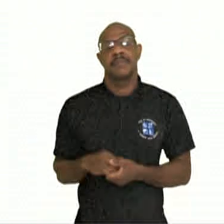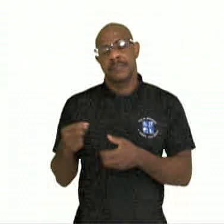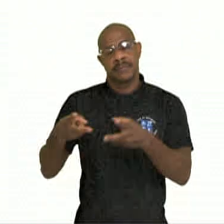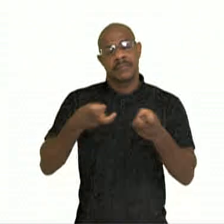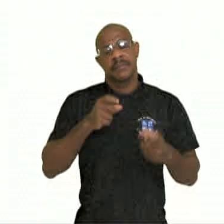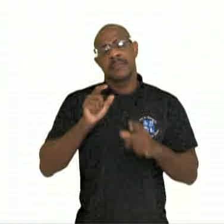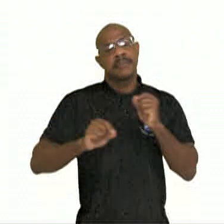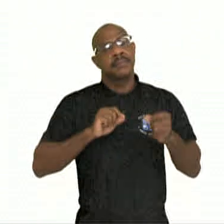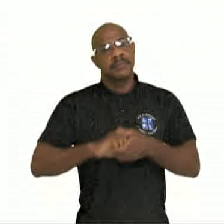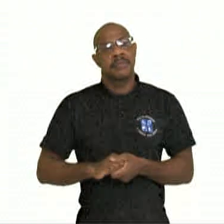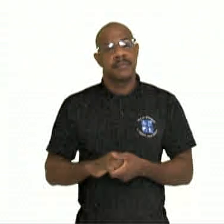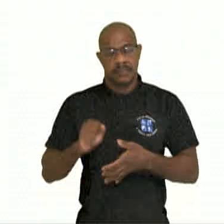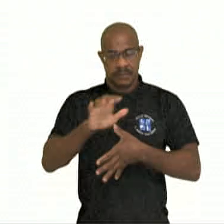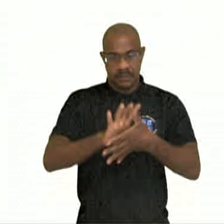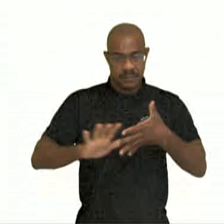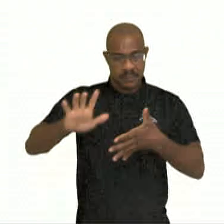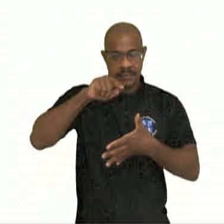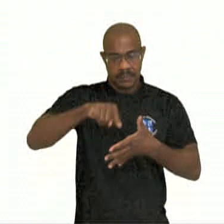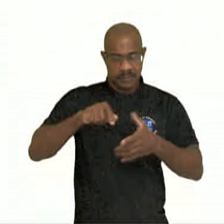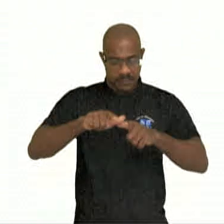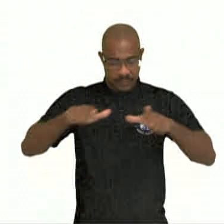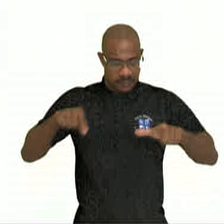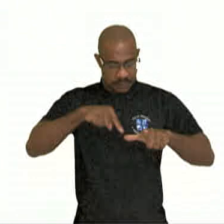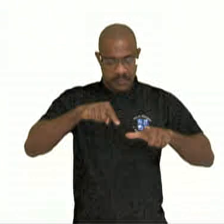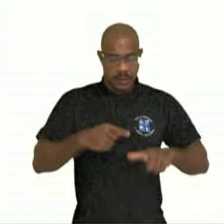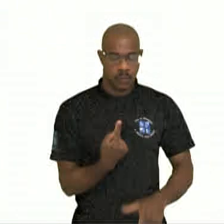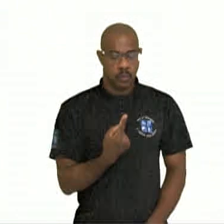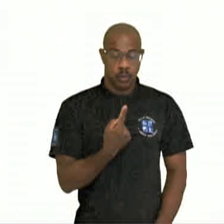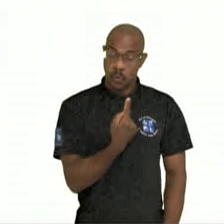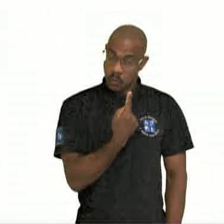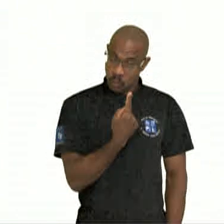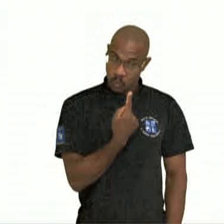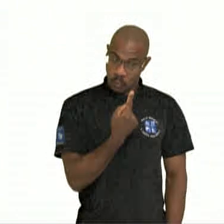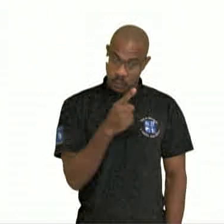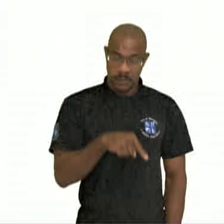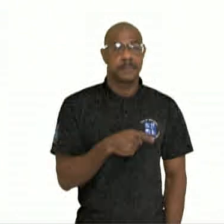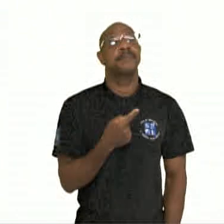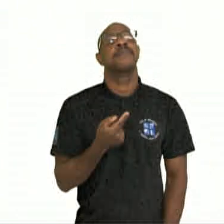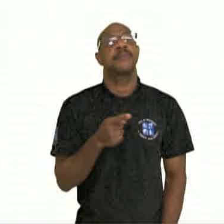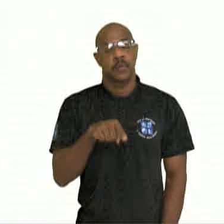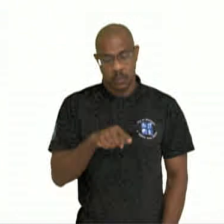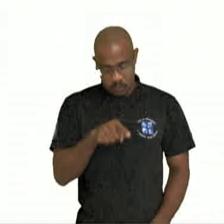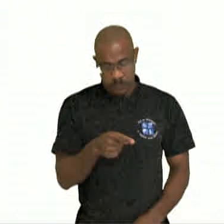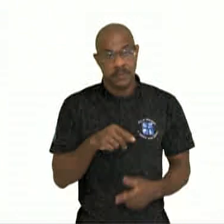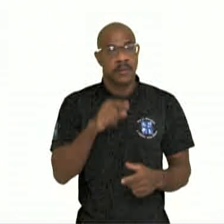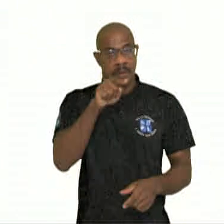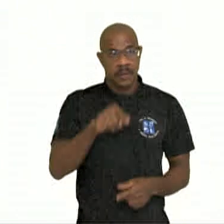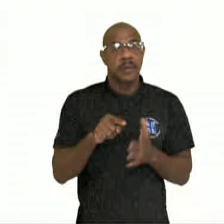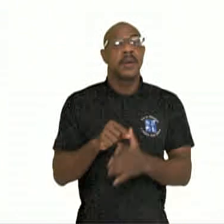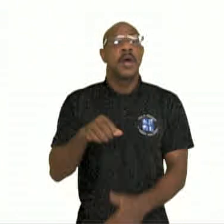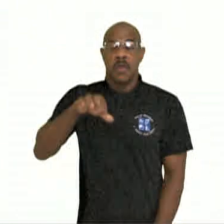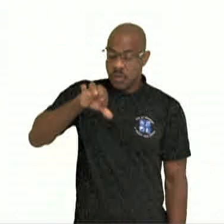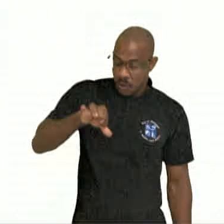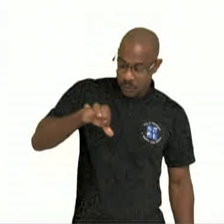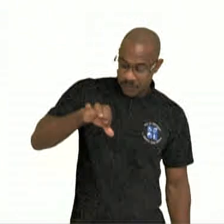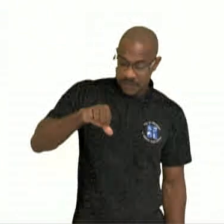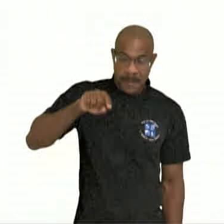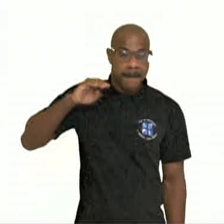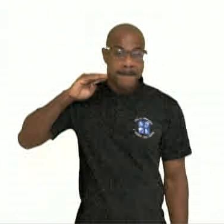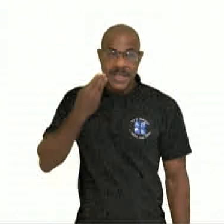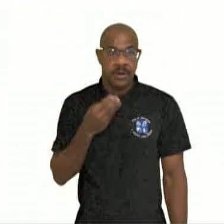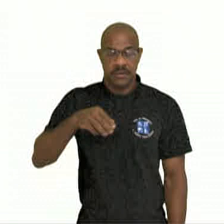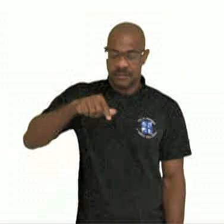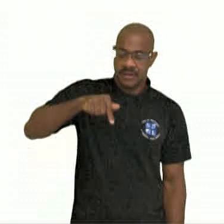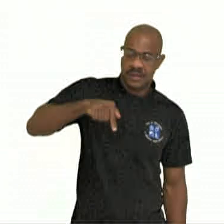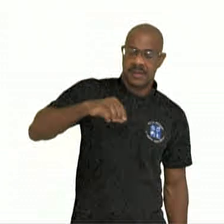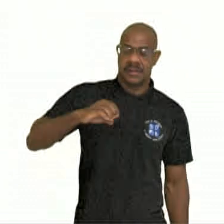que, se nesse mapa de escala 1 para 9.700.000, 1 centímetro corresponde